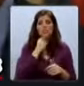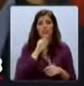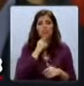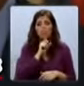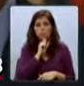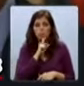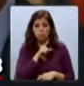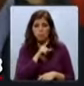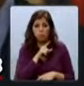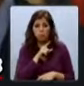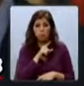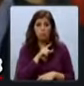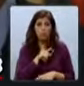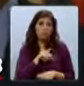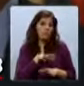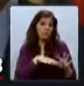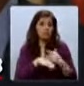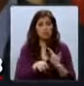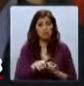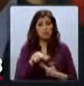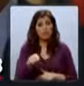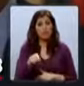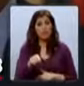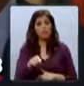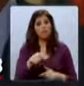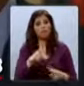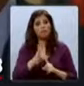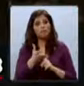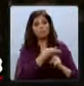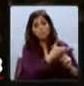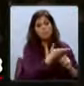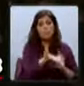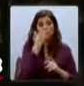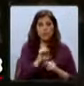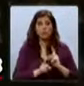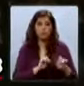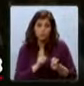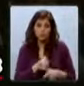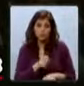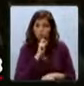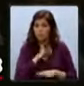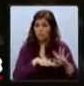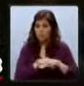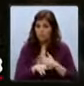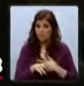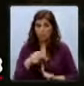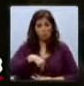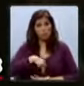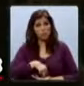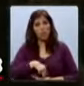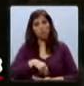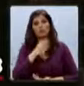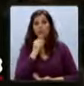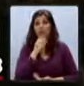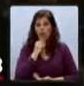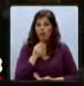Israel could take, and far more effective than sanctions will be. Perante a ofensiva de Israel no Congresso,